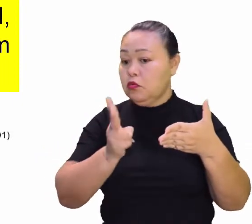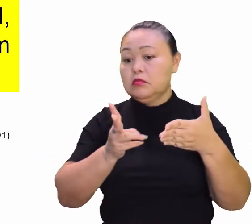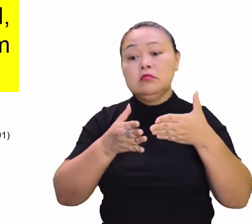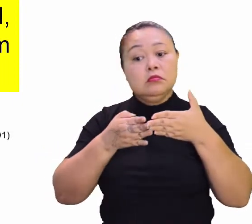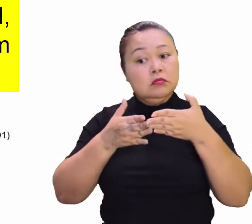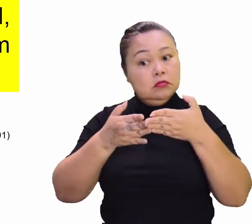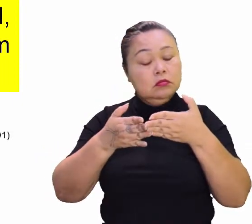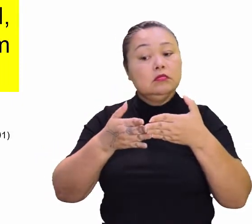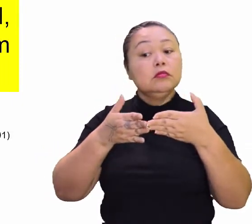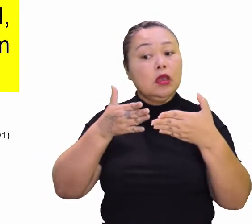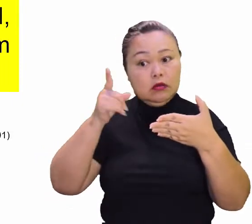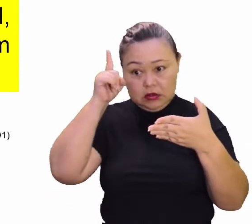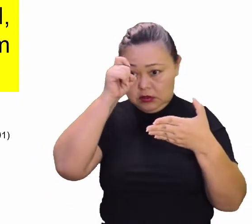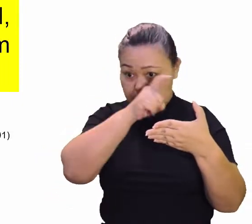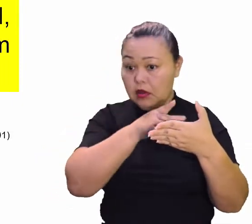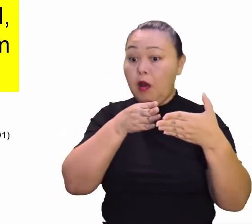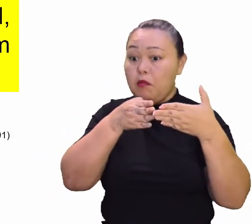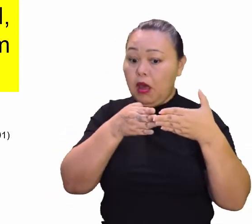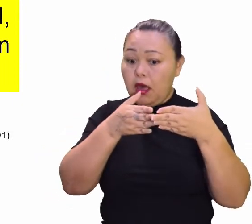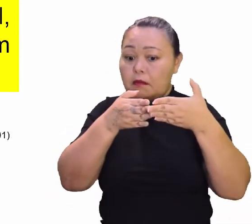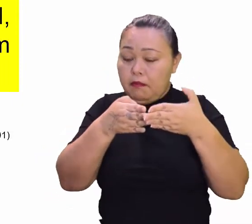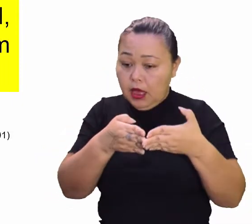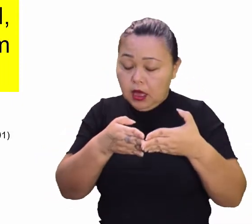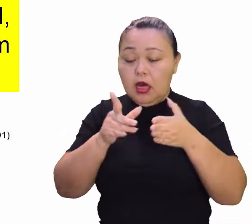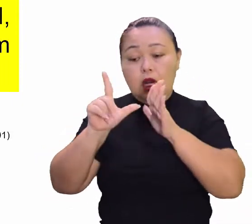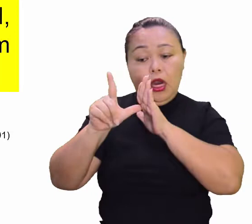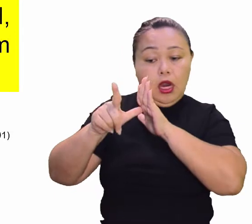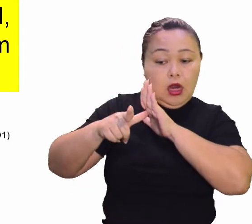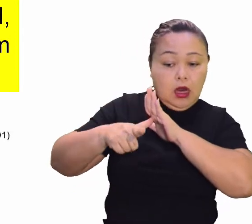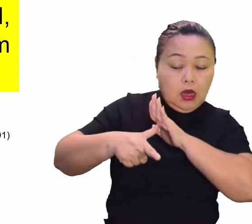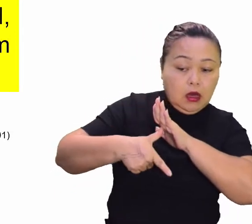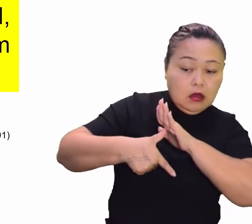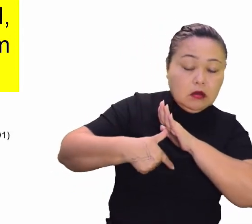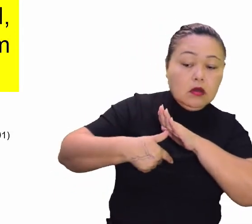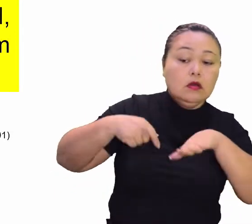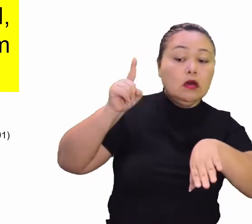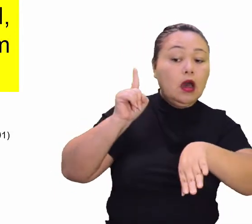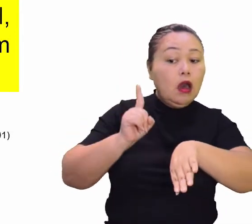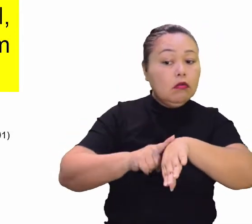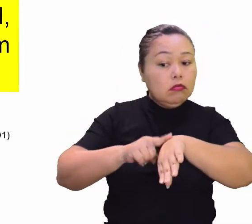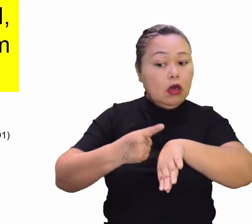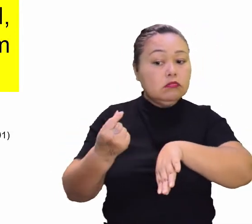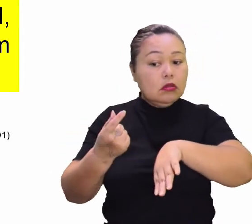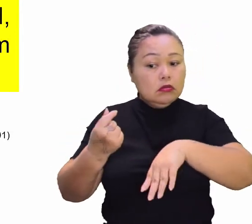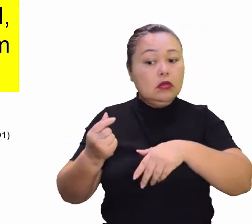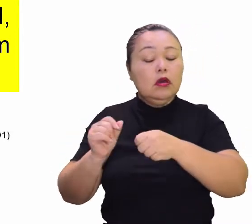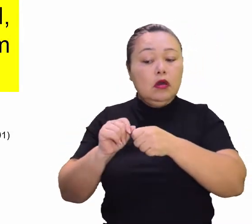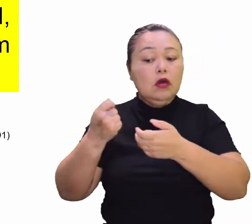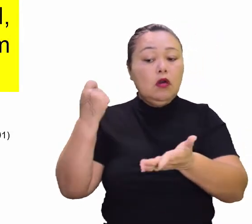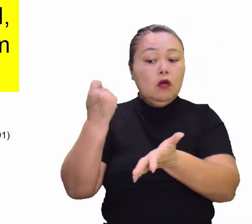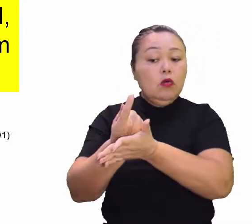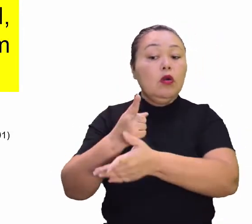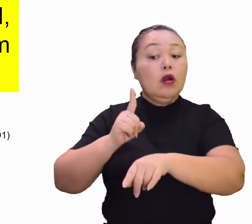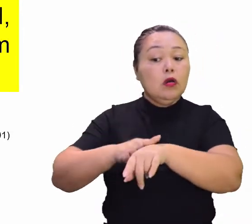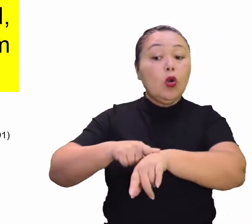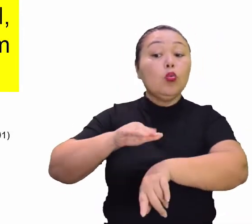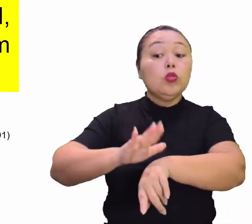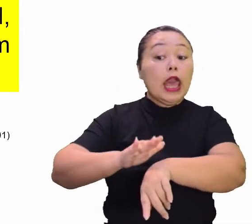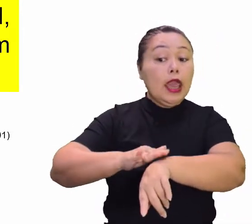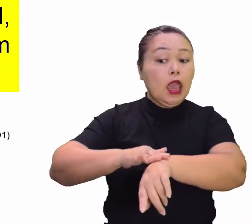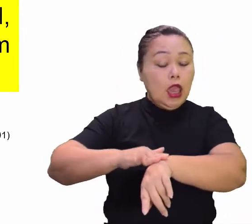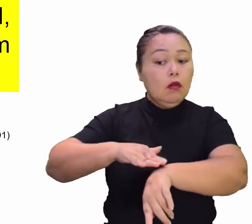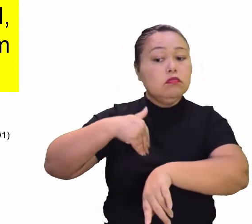navegação, porém dificulta. Atrasa, Isso. aumenta o valor da mercadoria. Aumenta o tempo